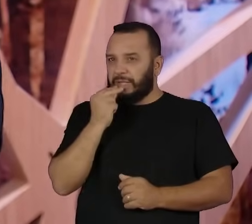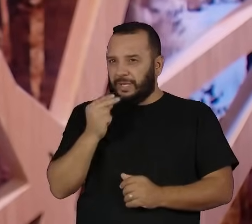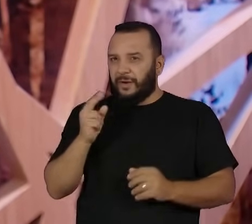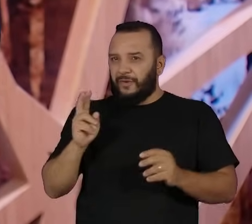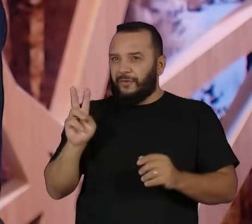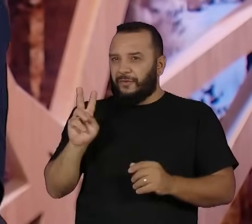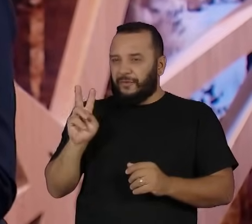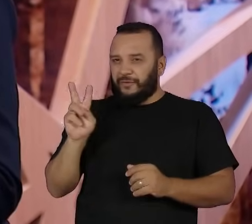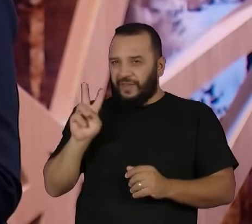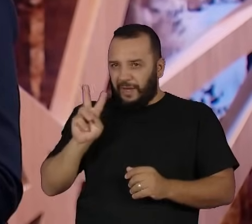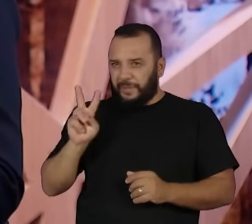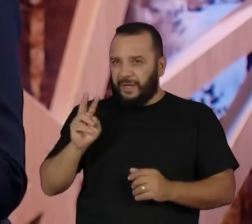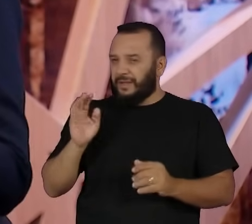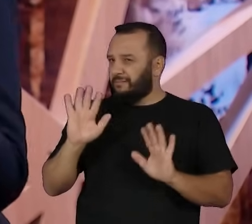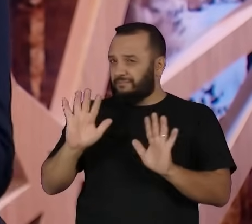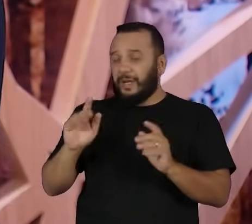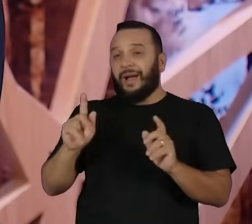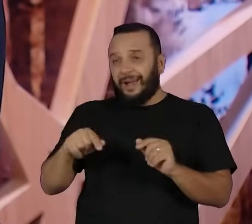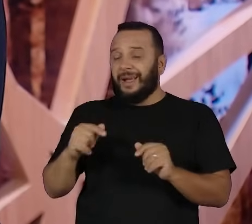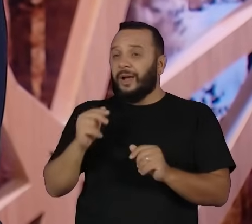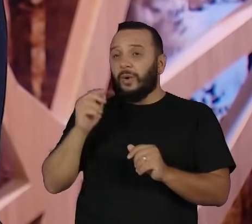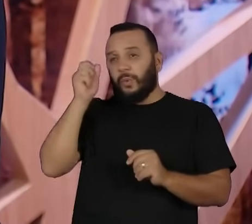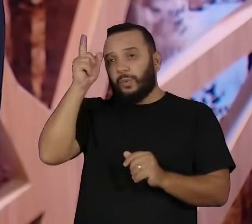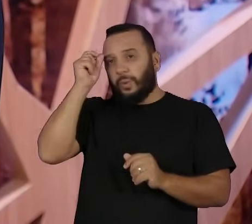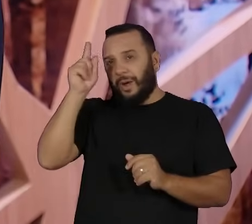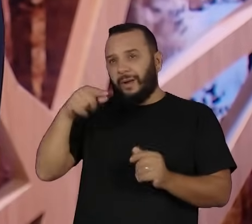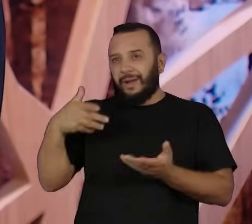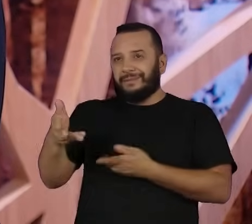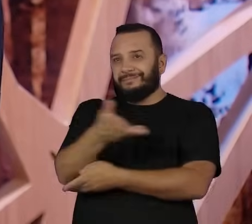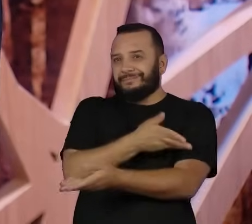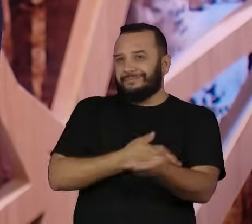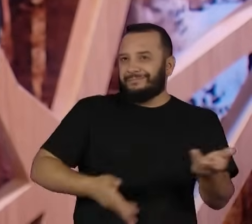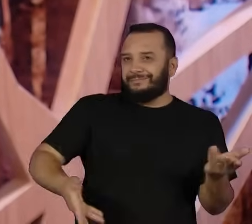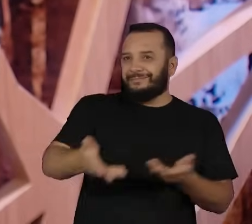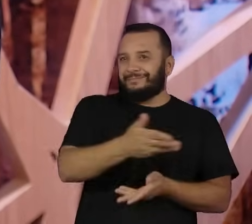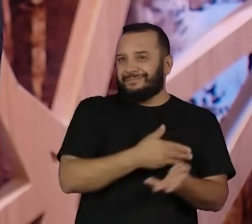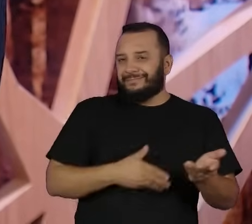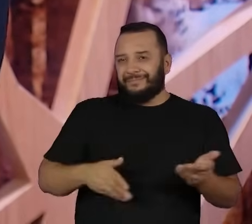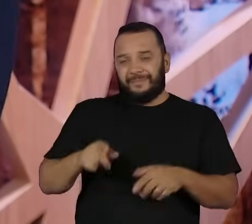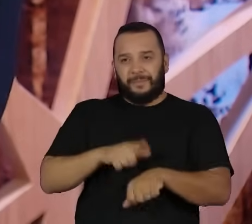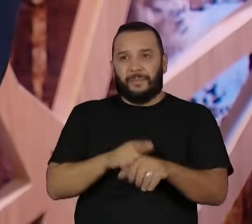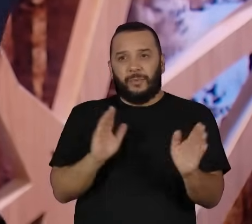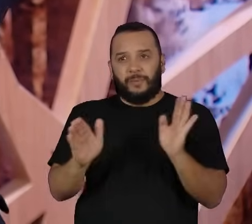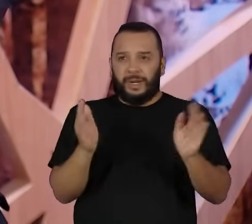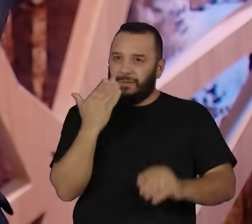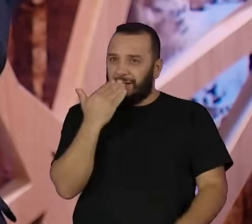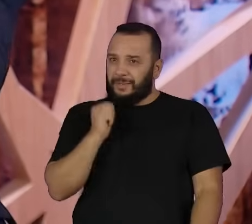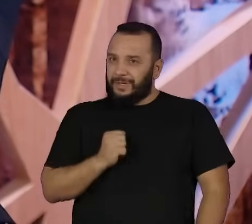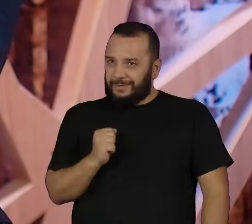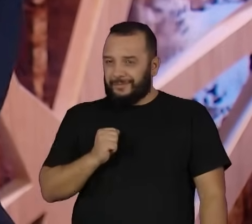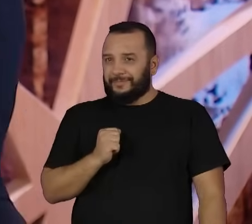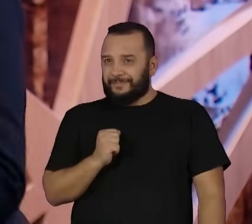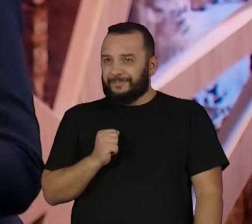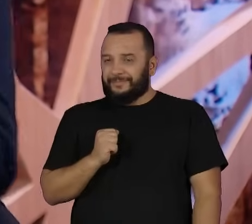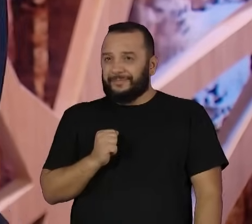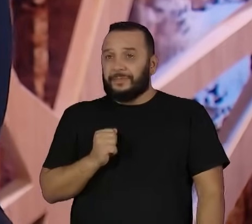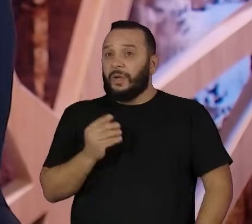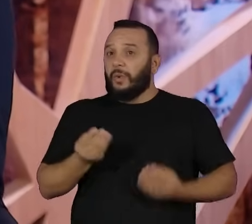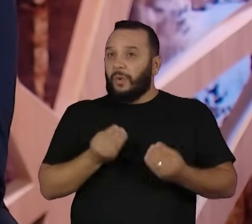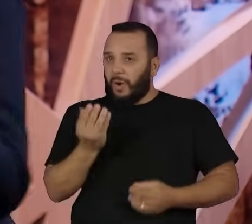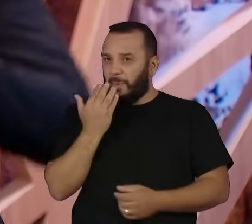para se socializar também. Então, a gente precisa entender de como a gente faz a gente de como a gente